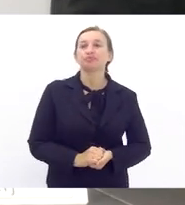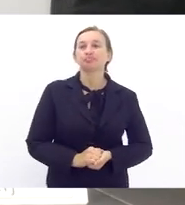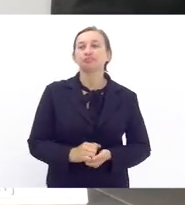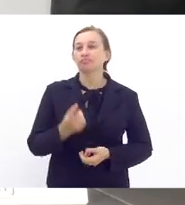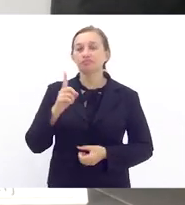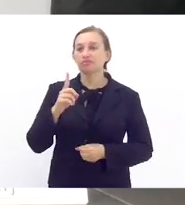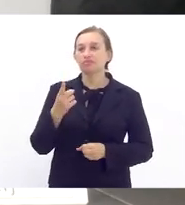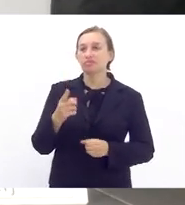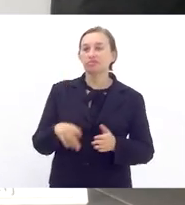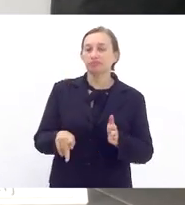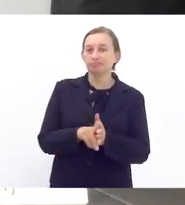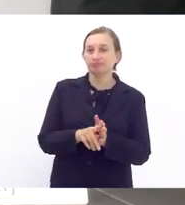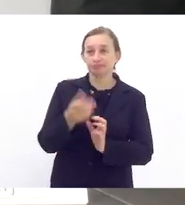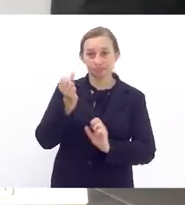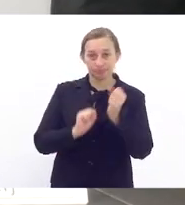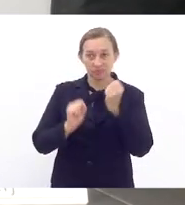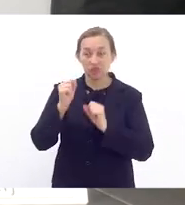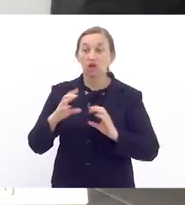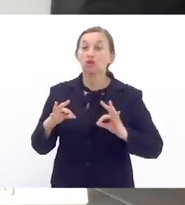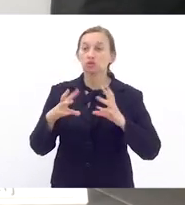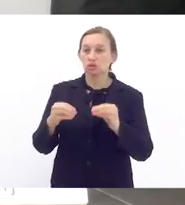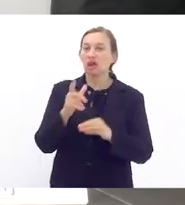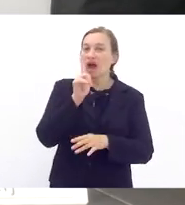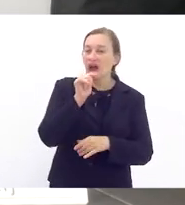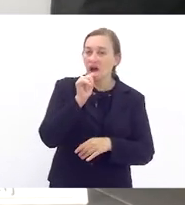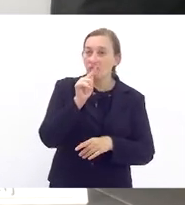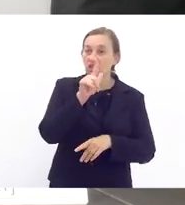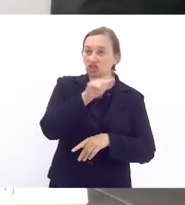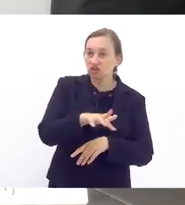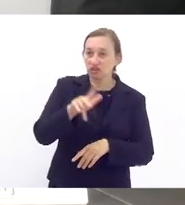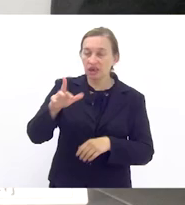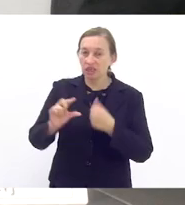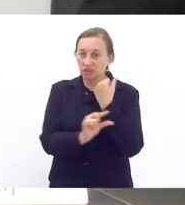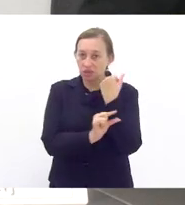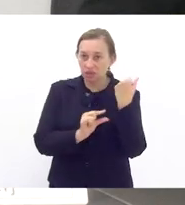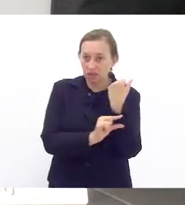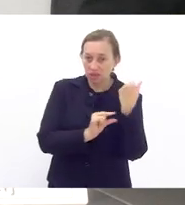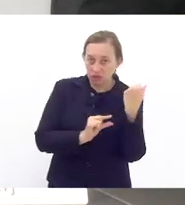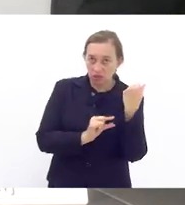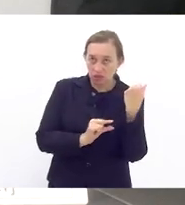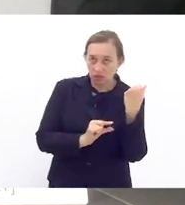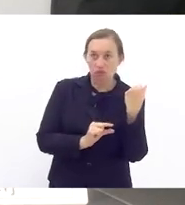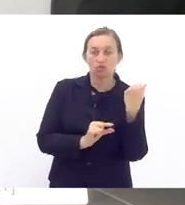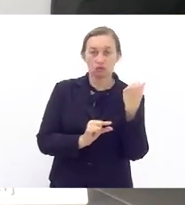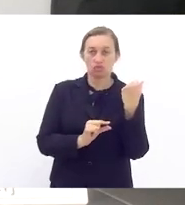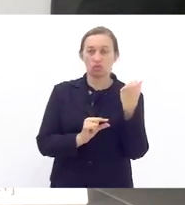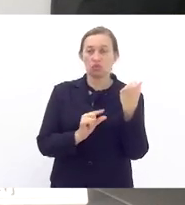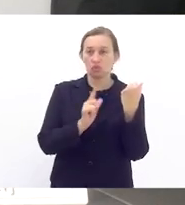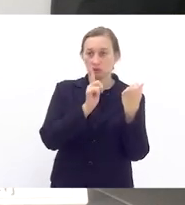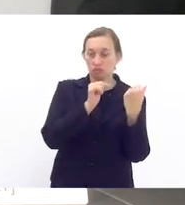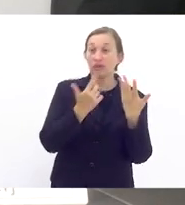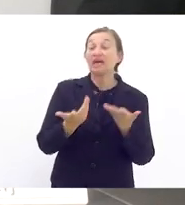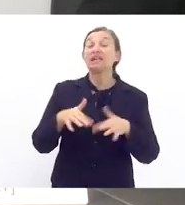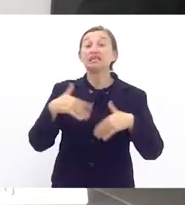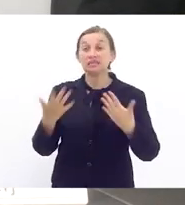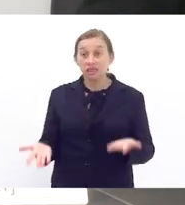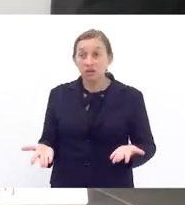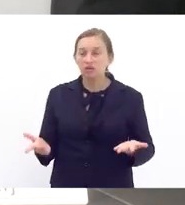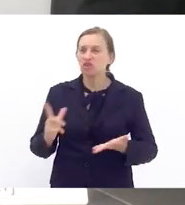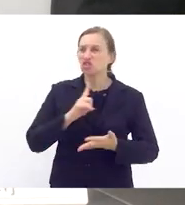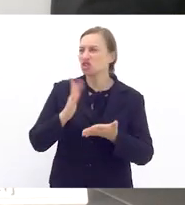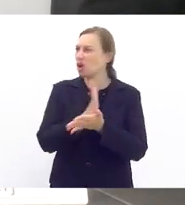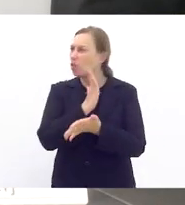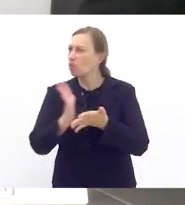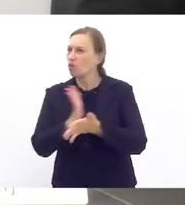vocês que não foi dessas indústrias. Todas as águas eram diferentes da água do rótulo e todas as águas eram diferentes entre si. Então, e tinha algumas